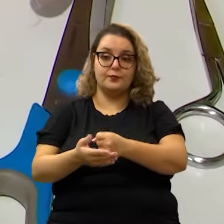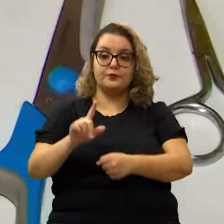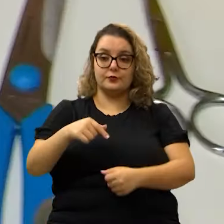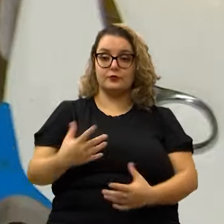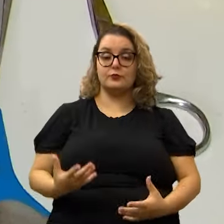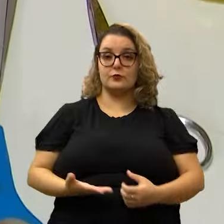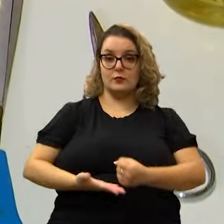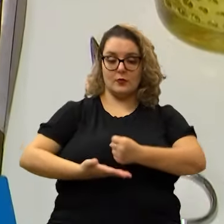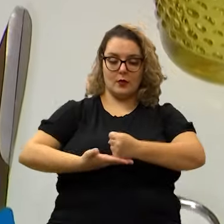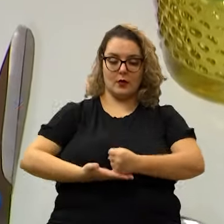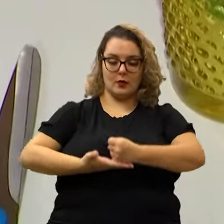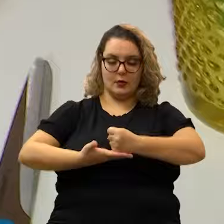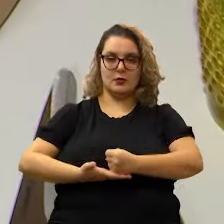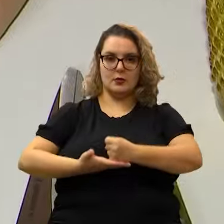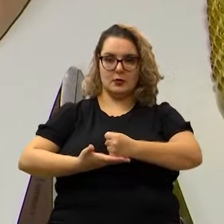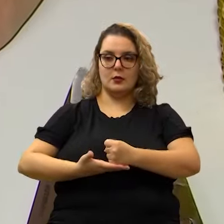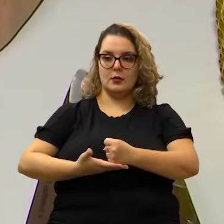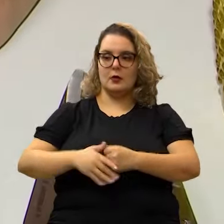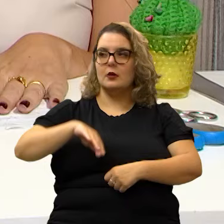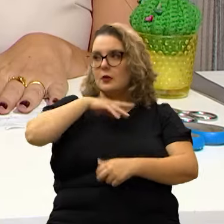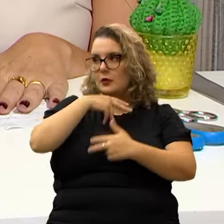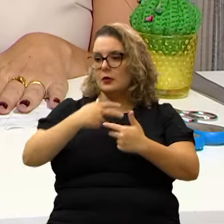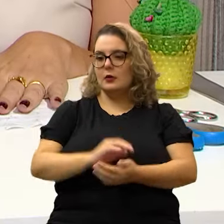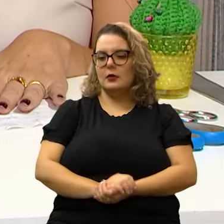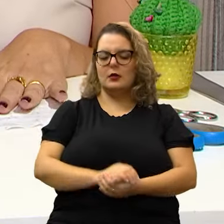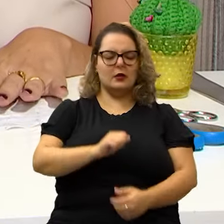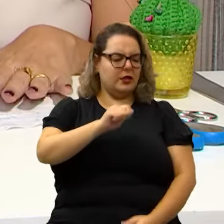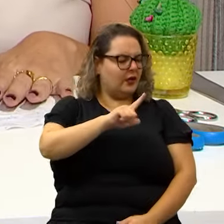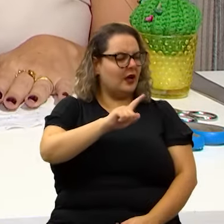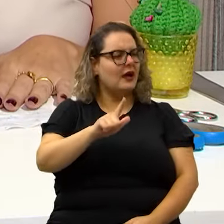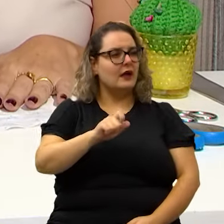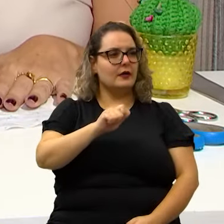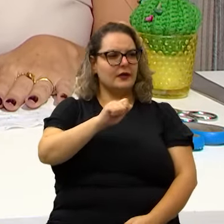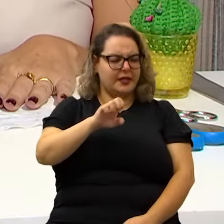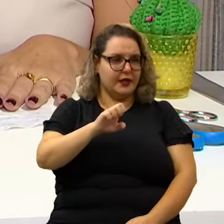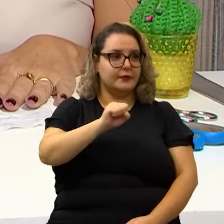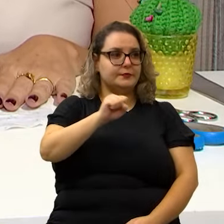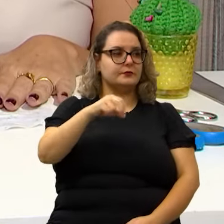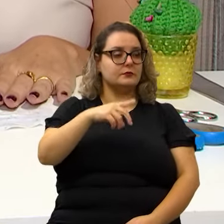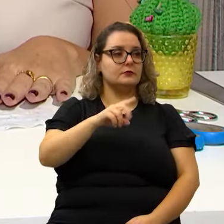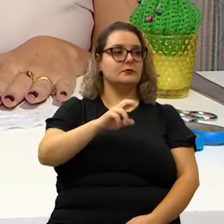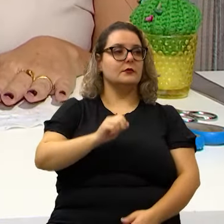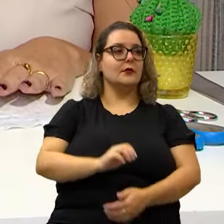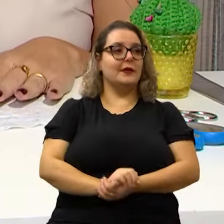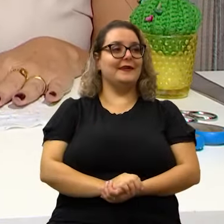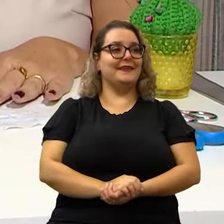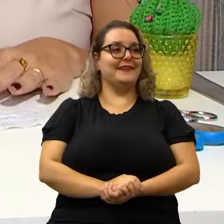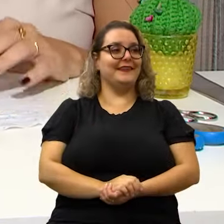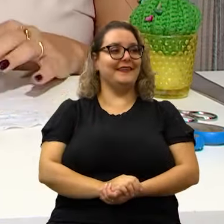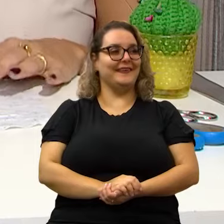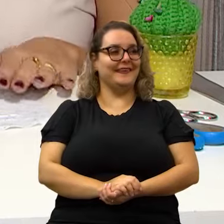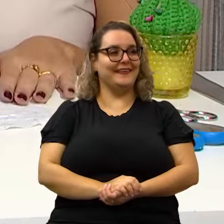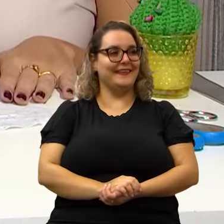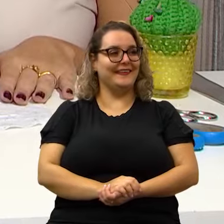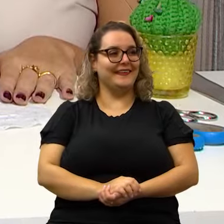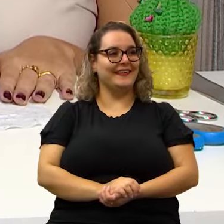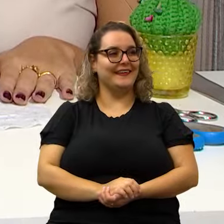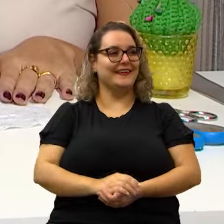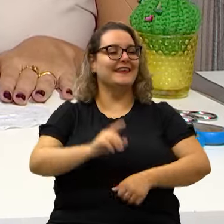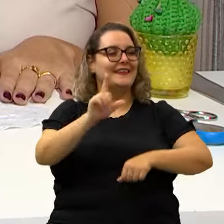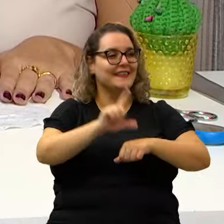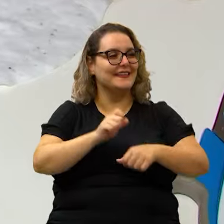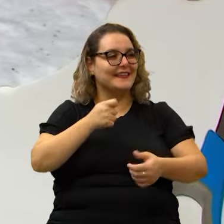baixo dele, que é onde vai dar toda a sustentação do bichinho. Alessandra, no caso, quando a pessoa vai até o